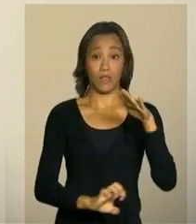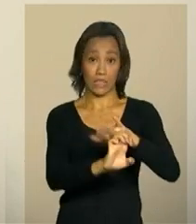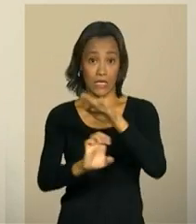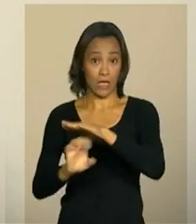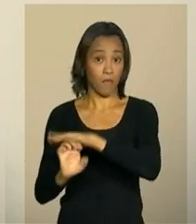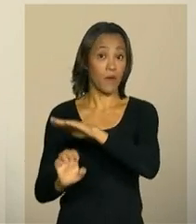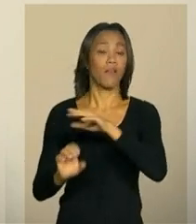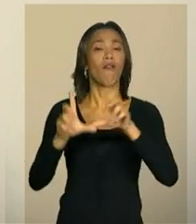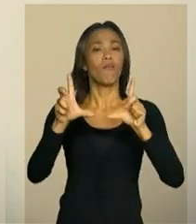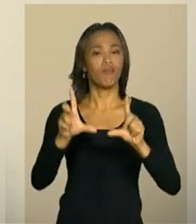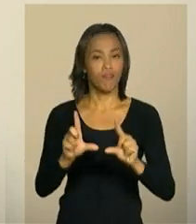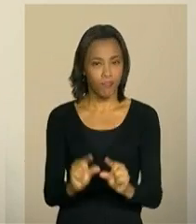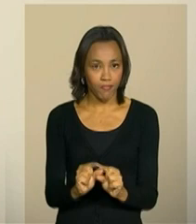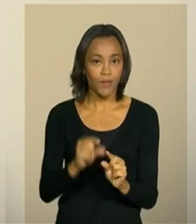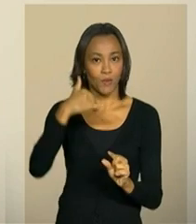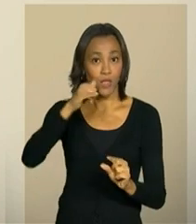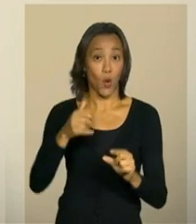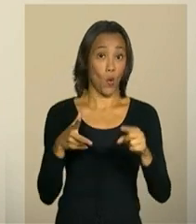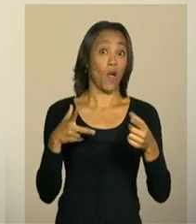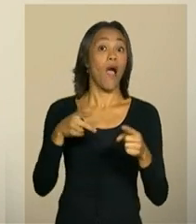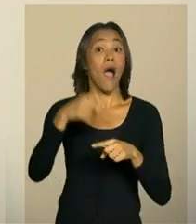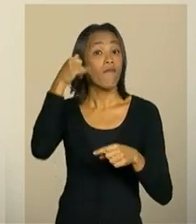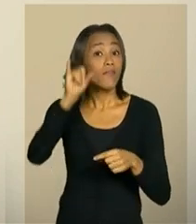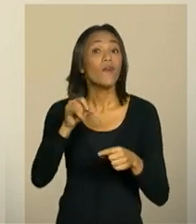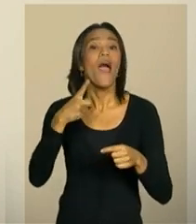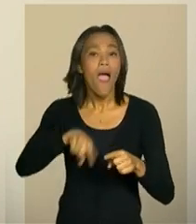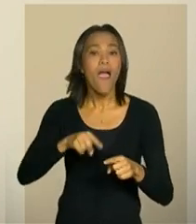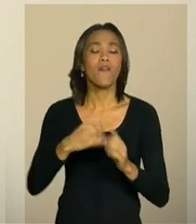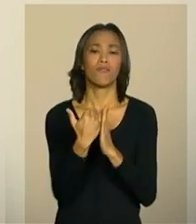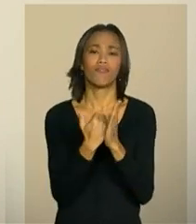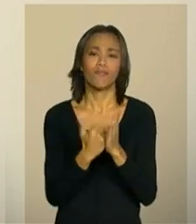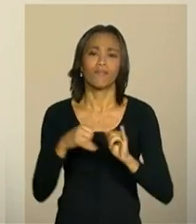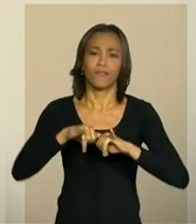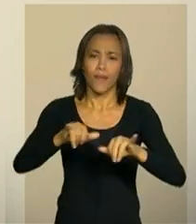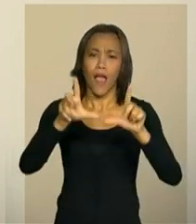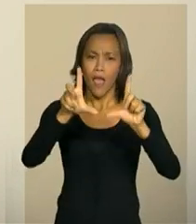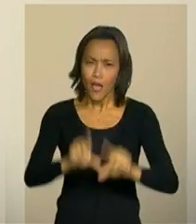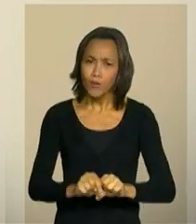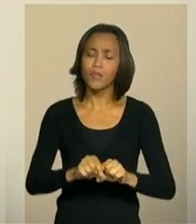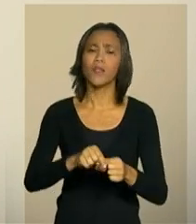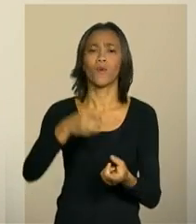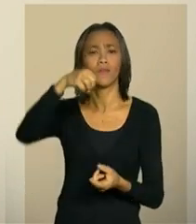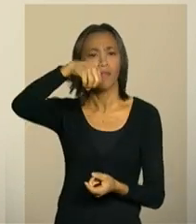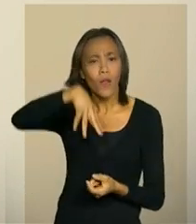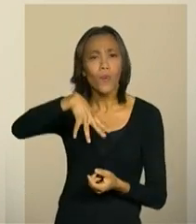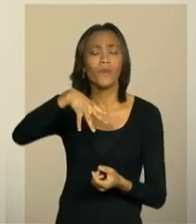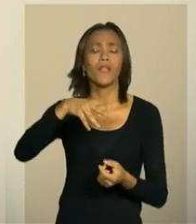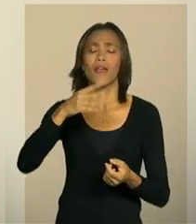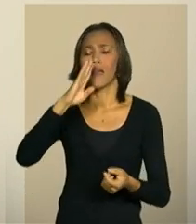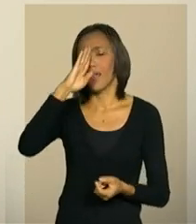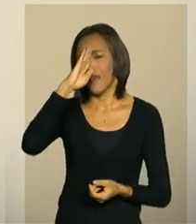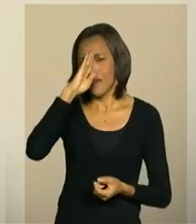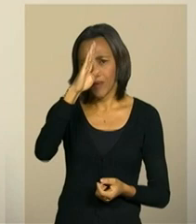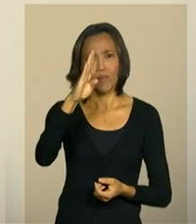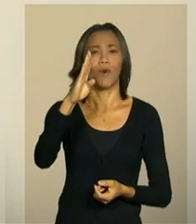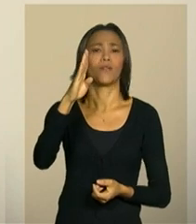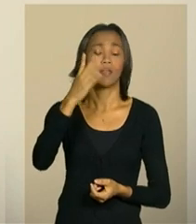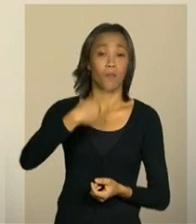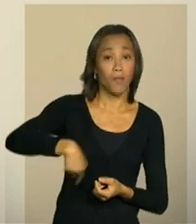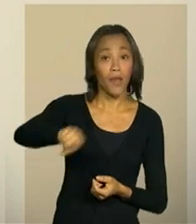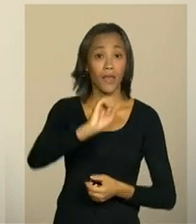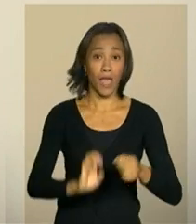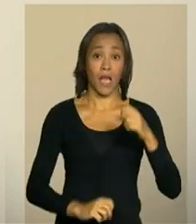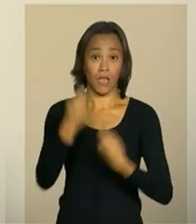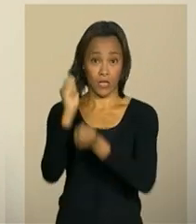vão ficar menores o corte será o que anunciei a redução na conta de luz é fundamental para que as